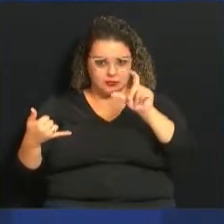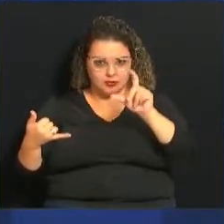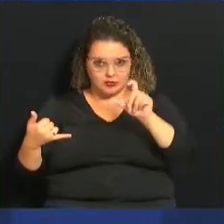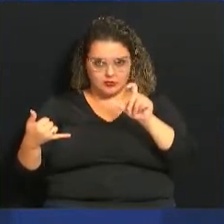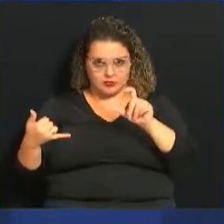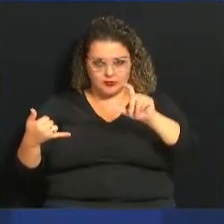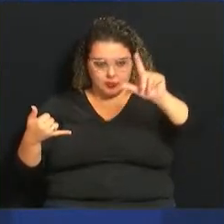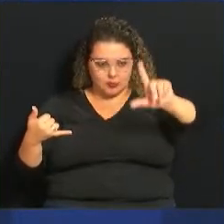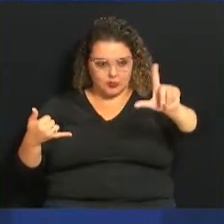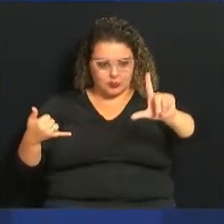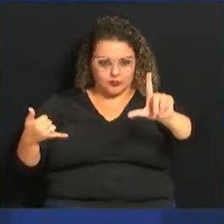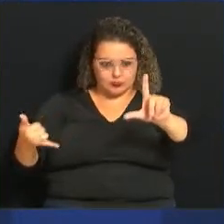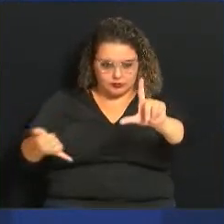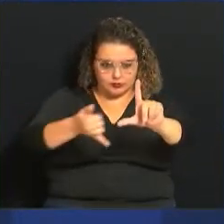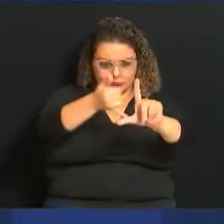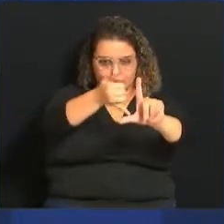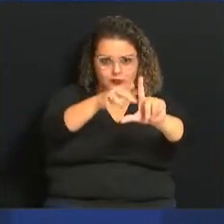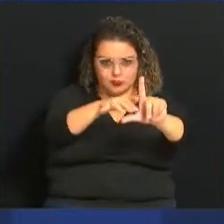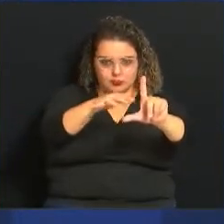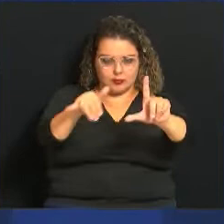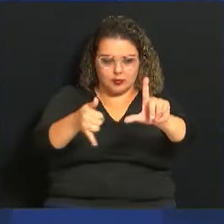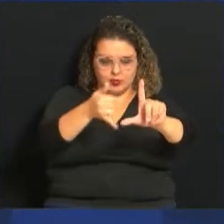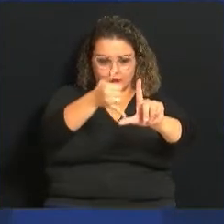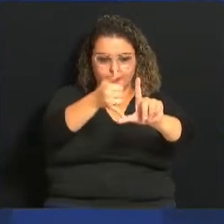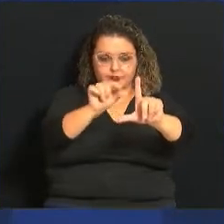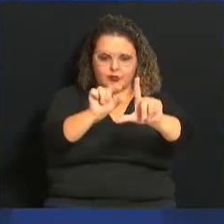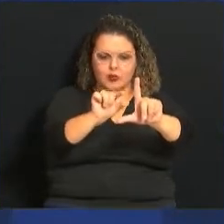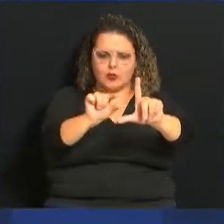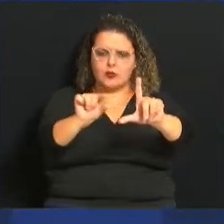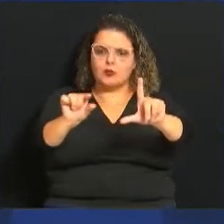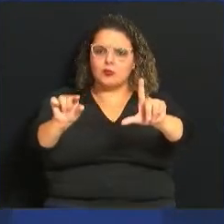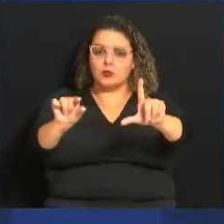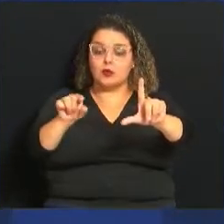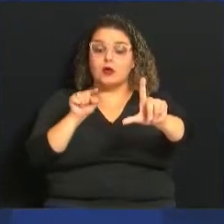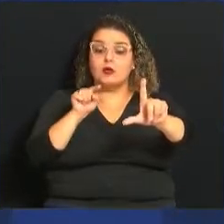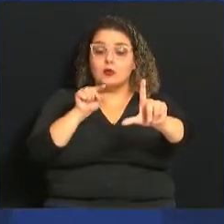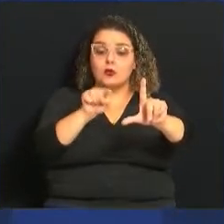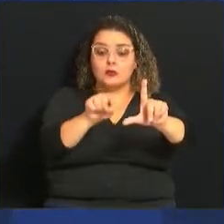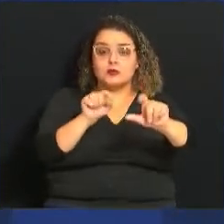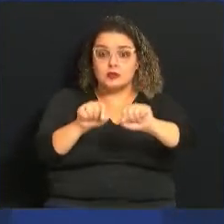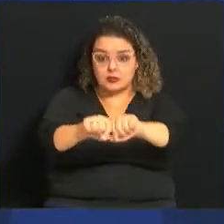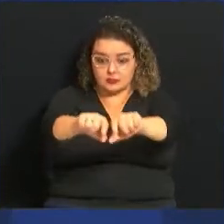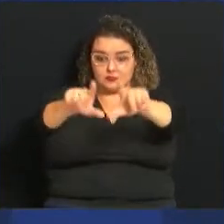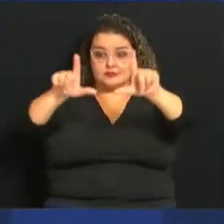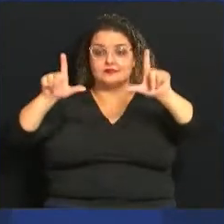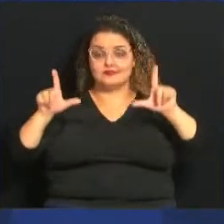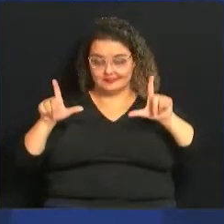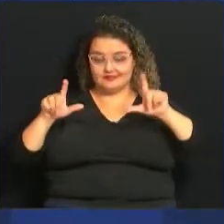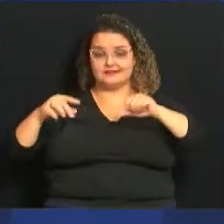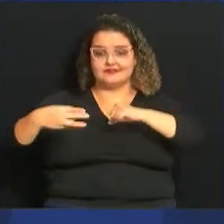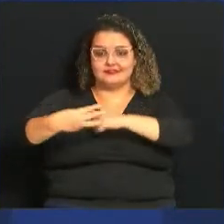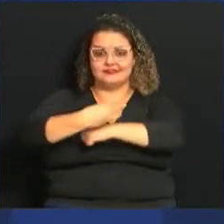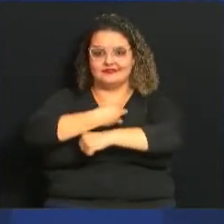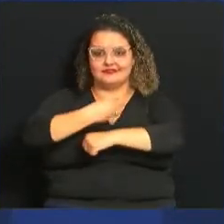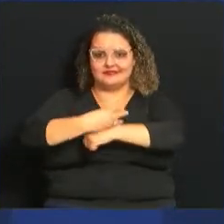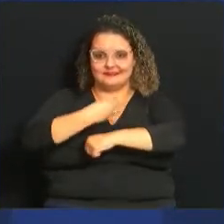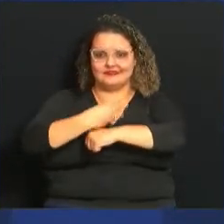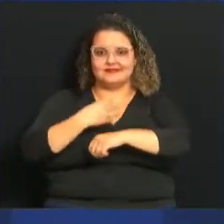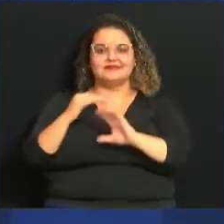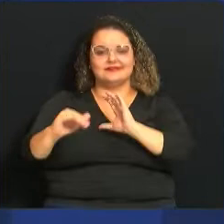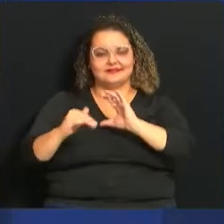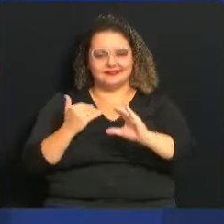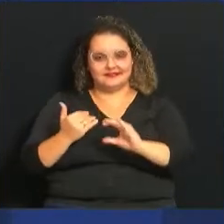este QR Code, já vai aparecer uma mensagem aí no seu celular, WhatsApp da TV Câmara Campinas. Você aperta e envia